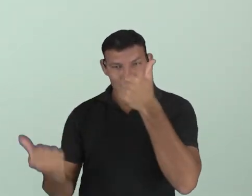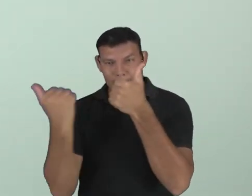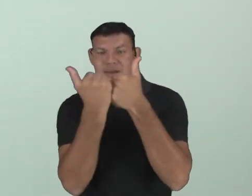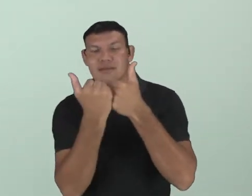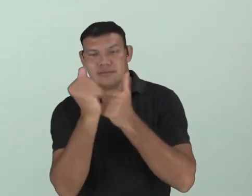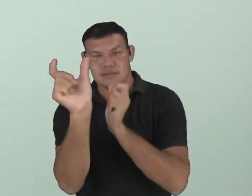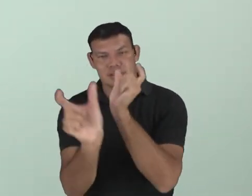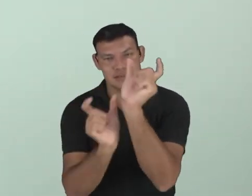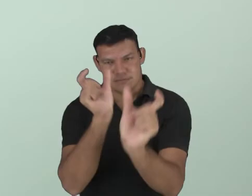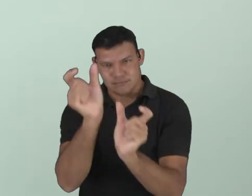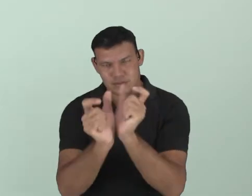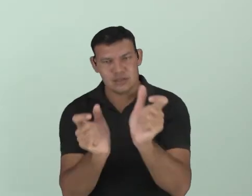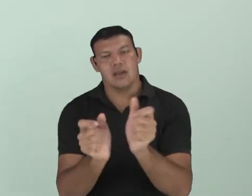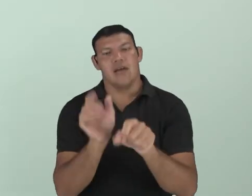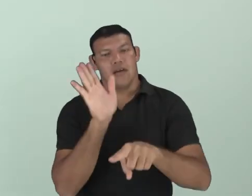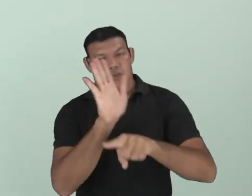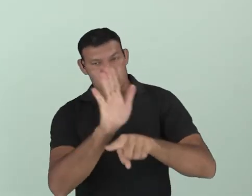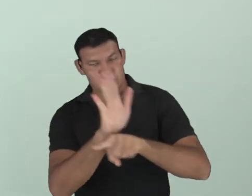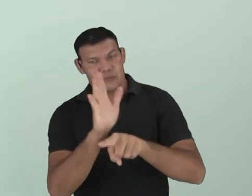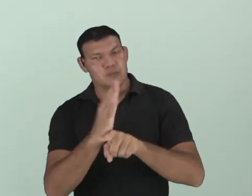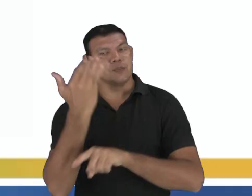ali e ajuda também na compreensão.